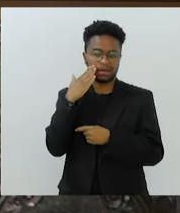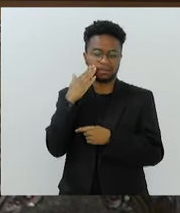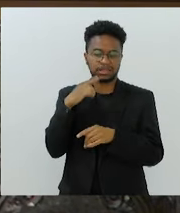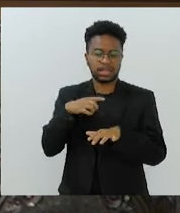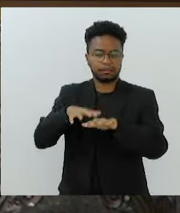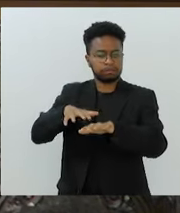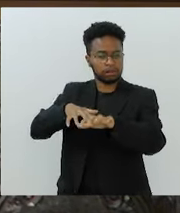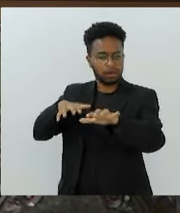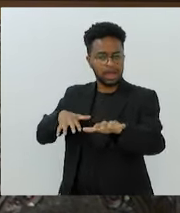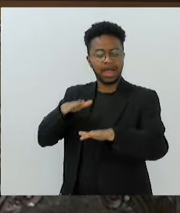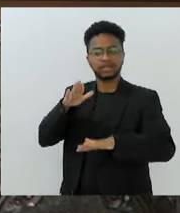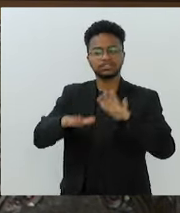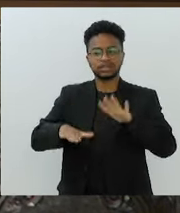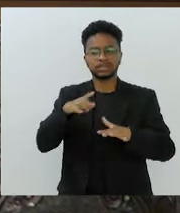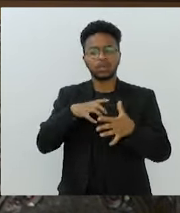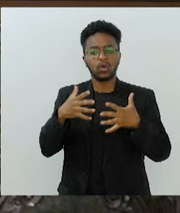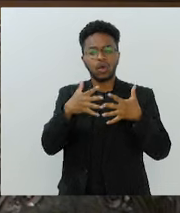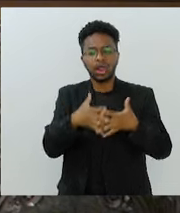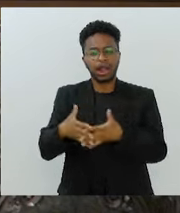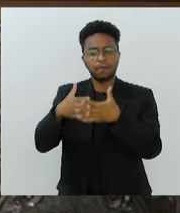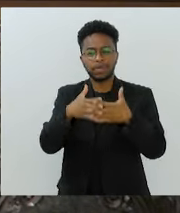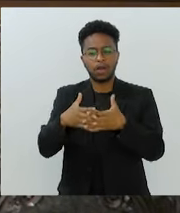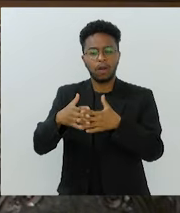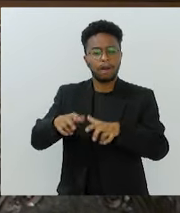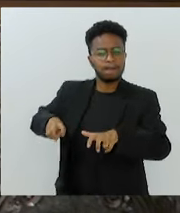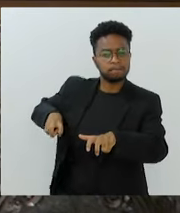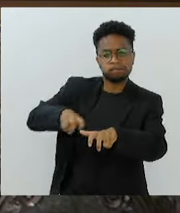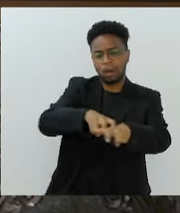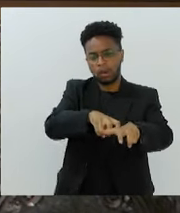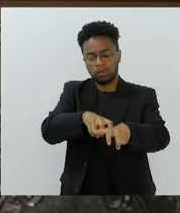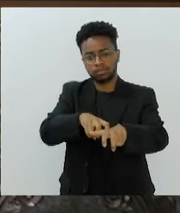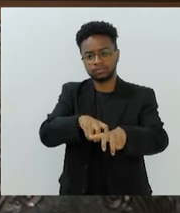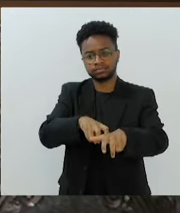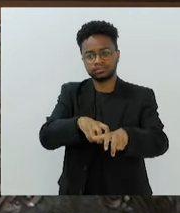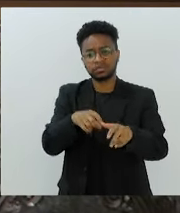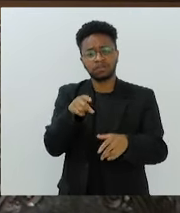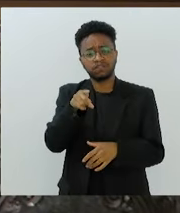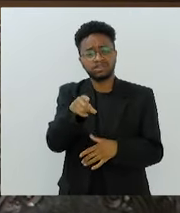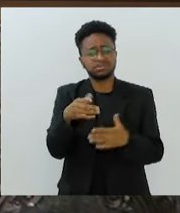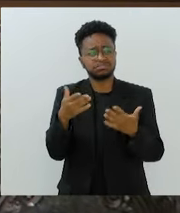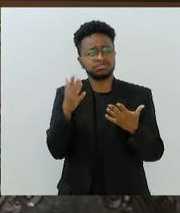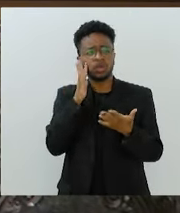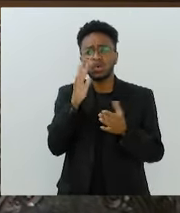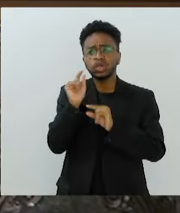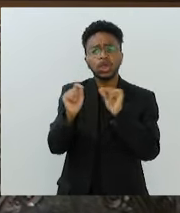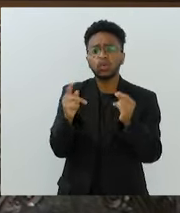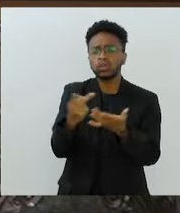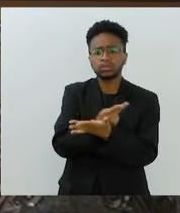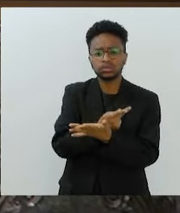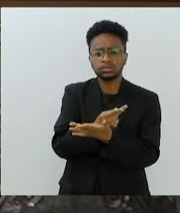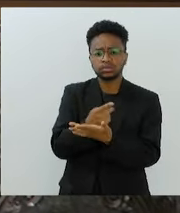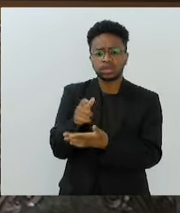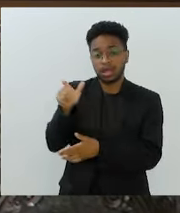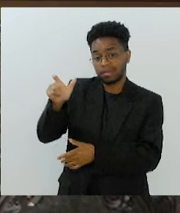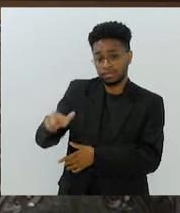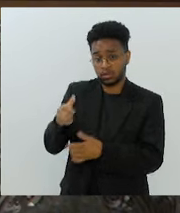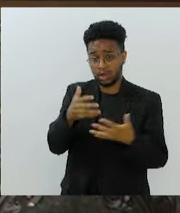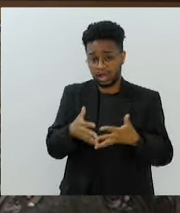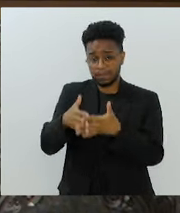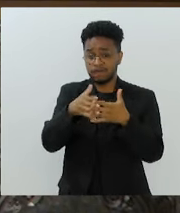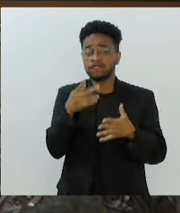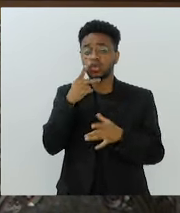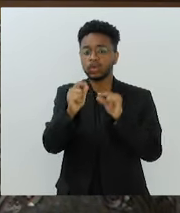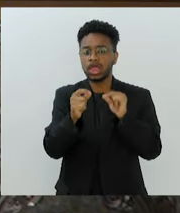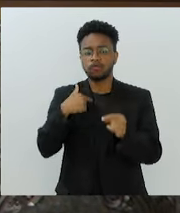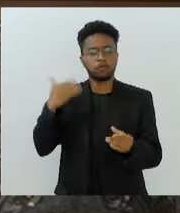aí vem um caminhão, dá uma burdoada na tua traseira, você fica assim, o que houve? Aí o cara do caminhão diz assim, vou te